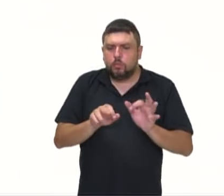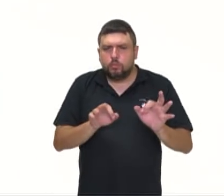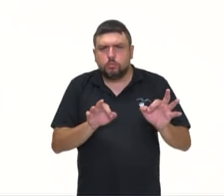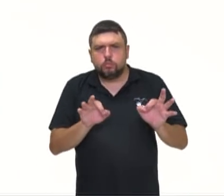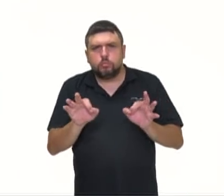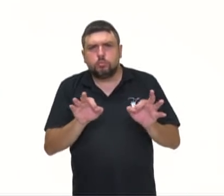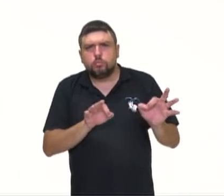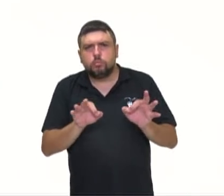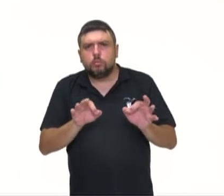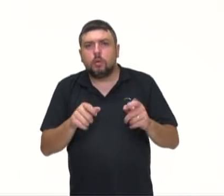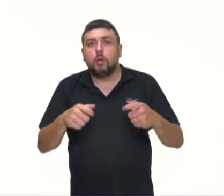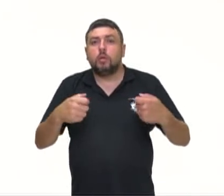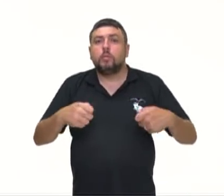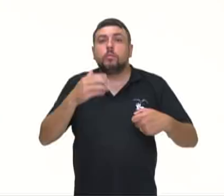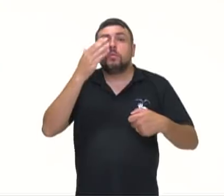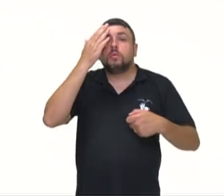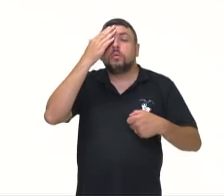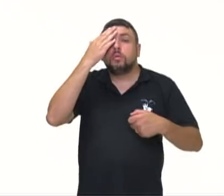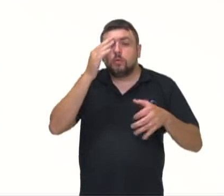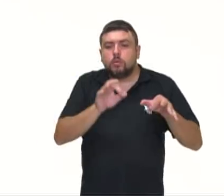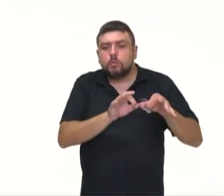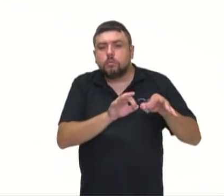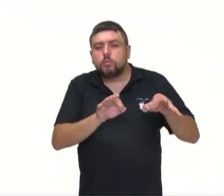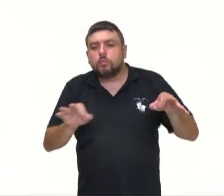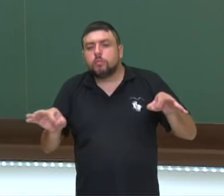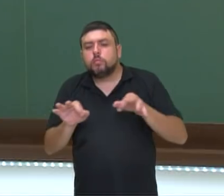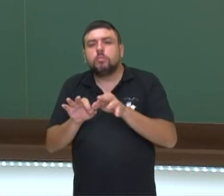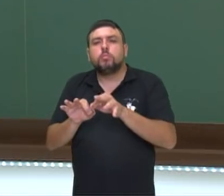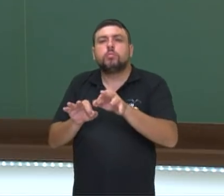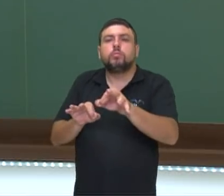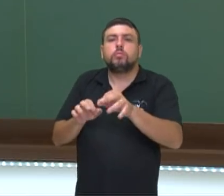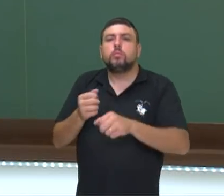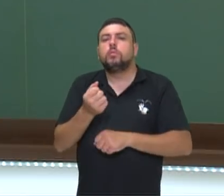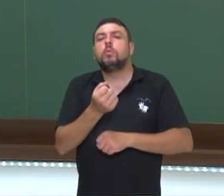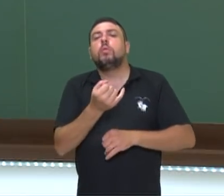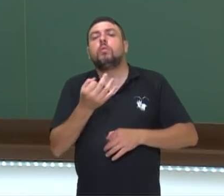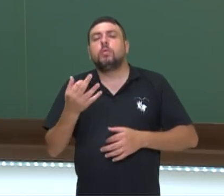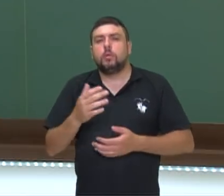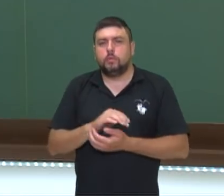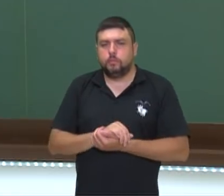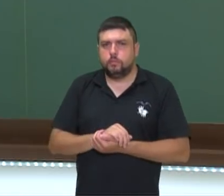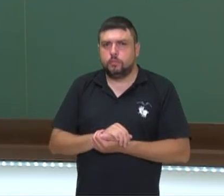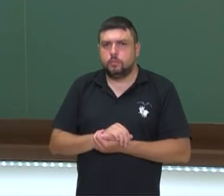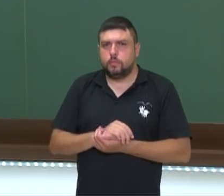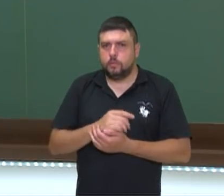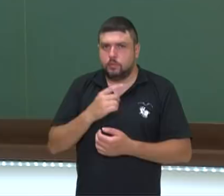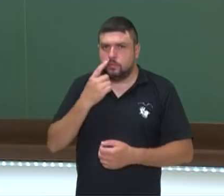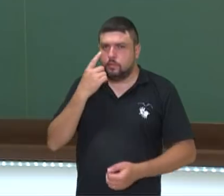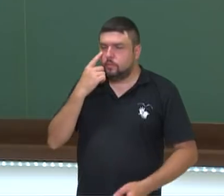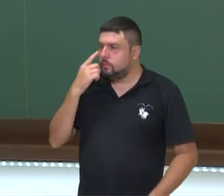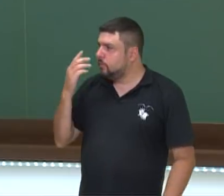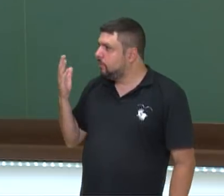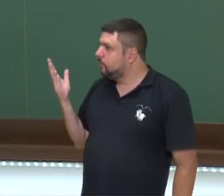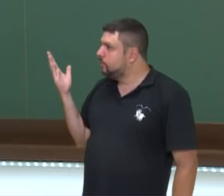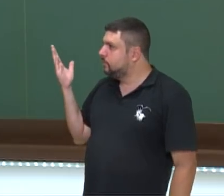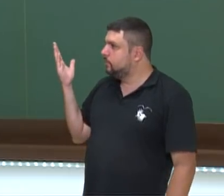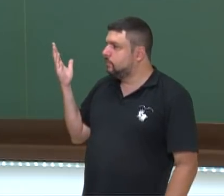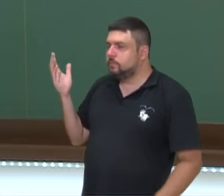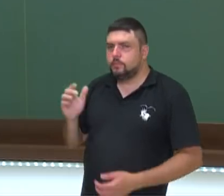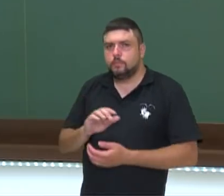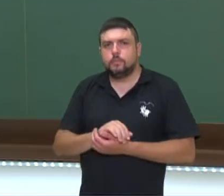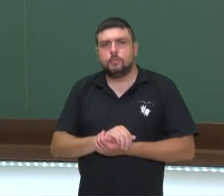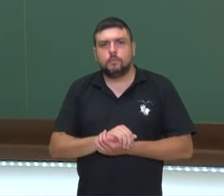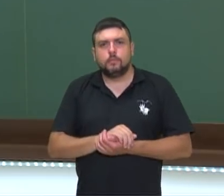quais são as dimensões desse jardim. Ou seja, a gente tem um muro aqui e a gente precisa cercar esses outros três lados